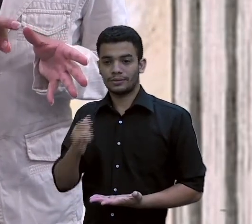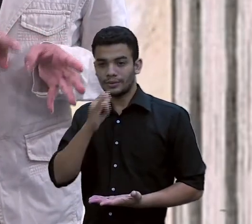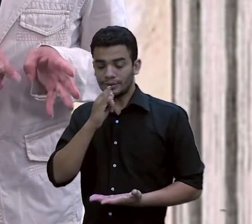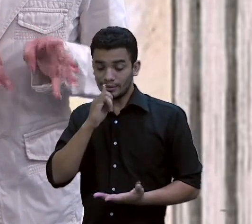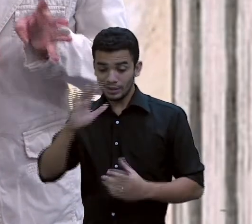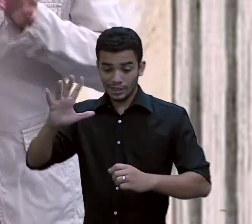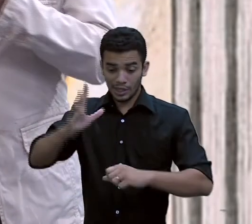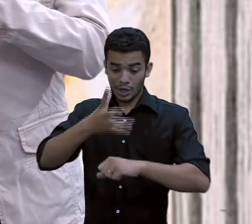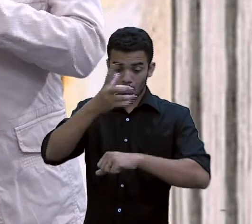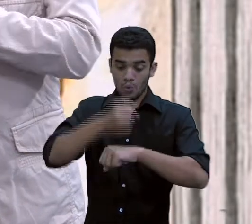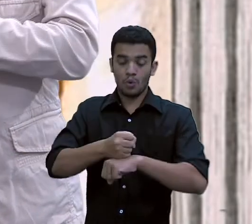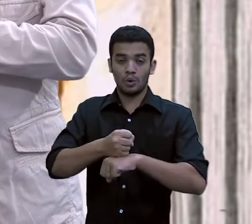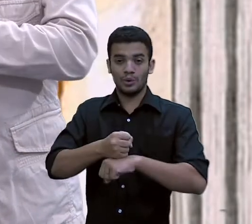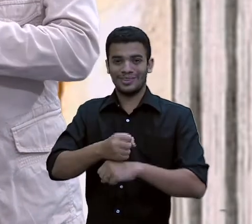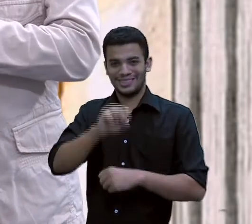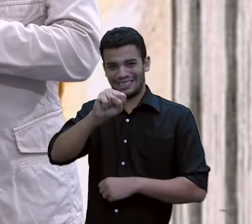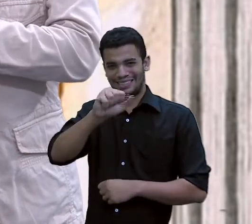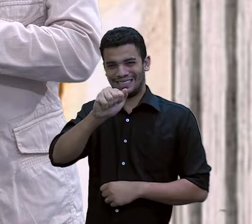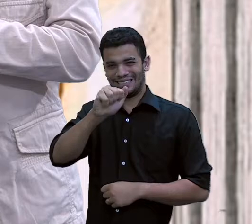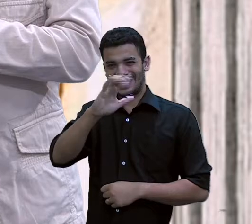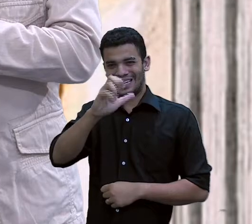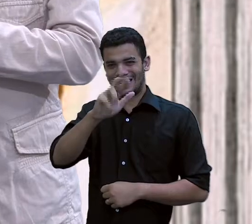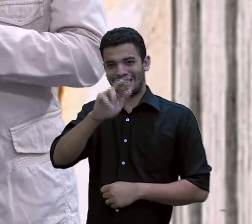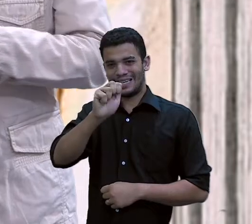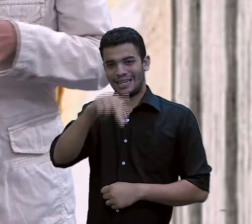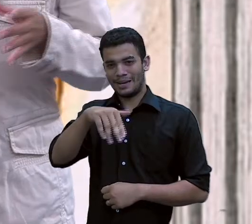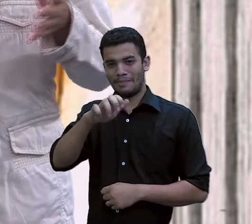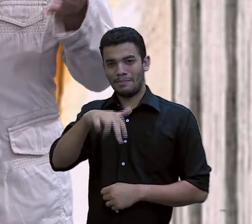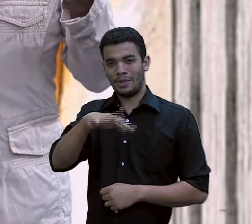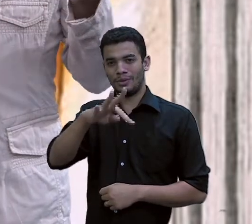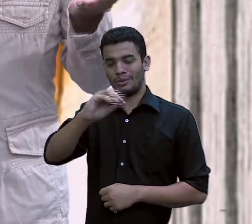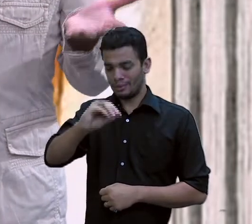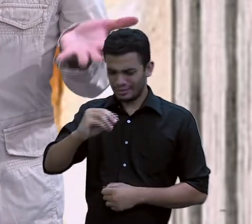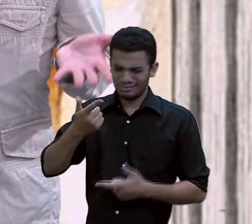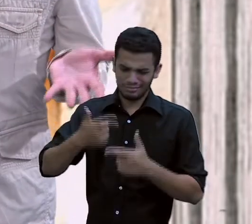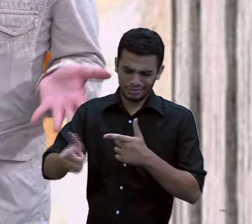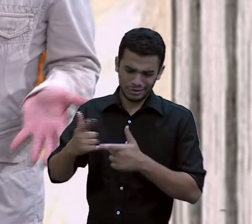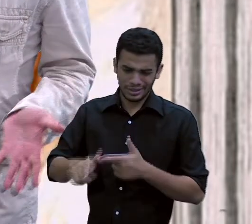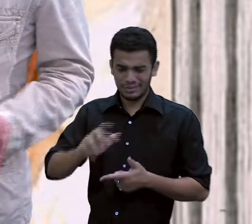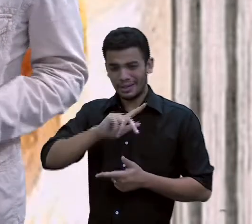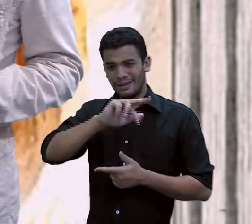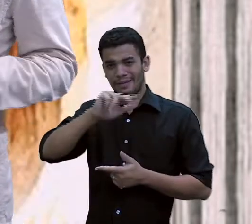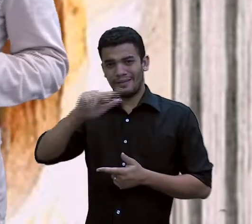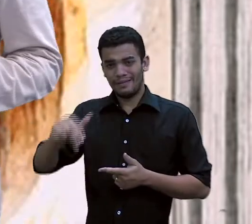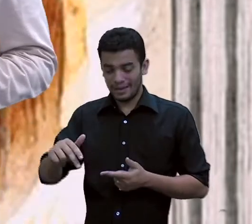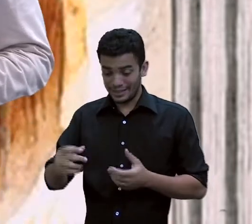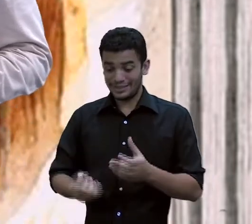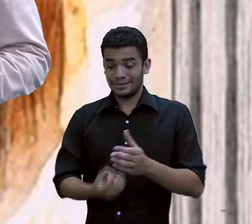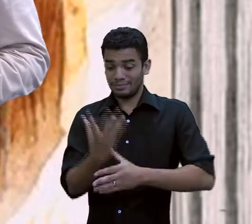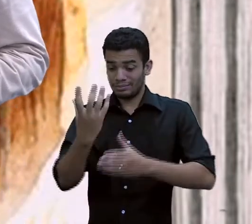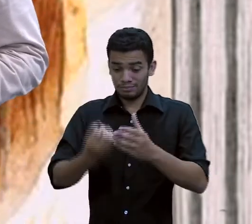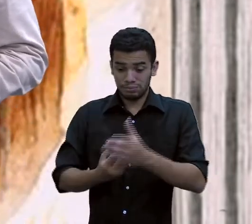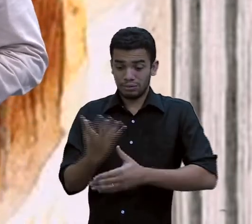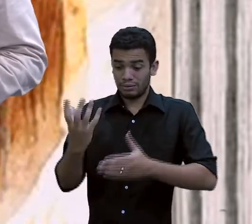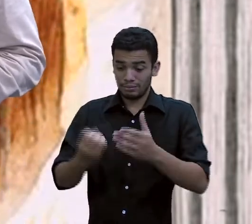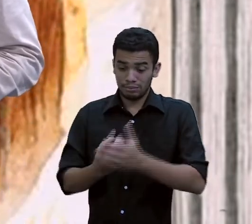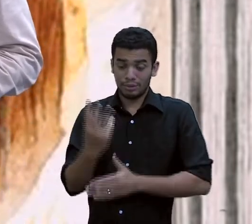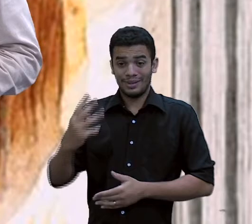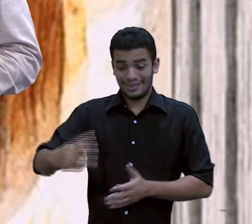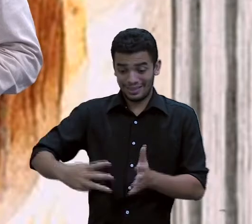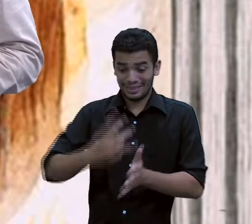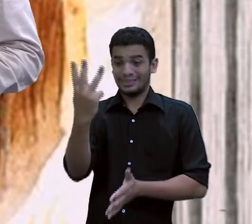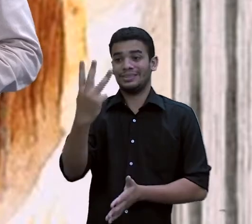outra vez pelos espanhóis em 1705 e fundada pela terceira vez em